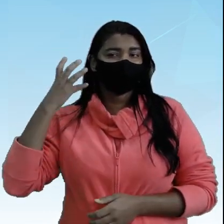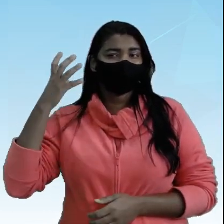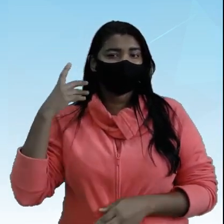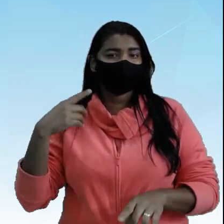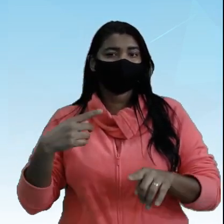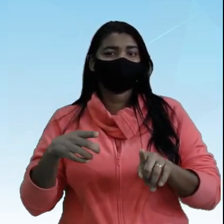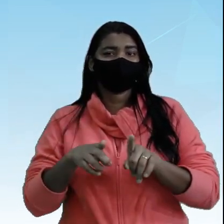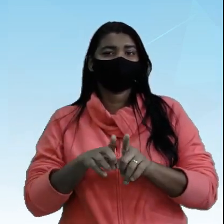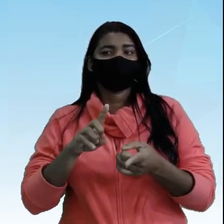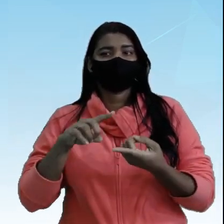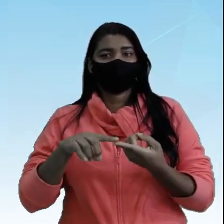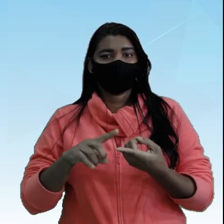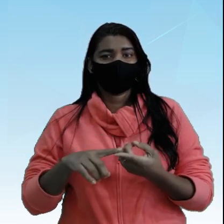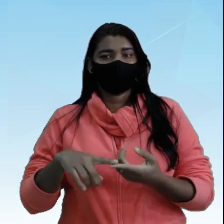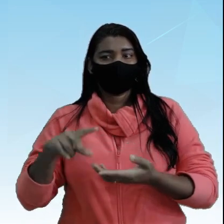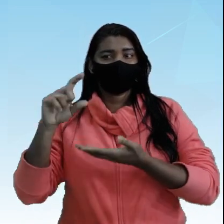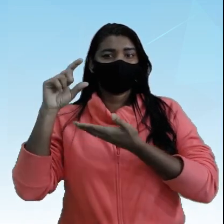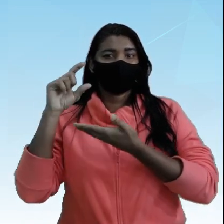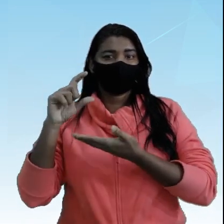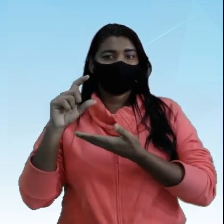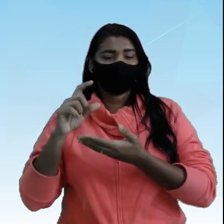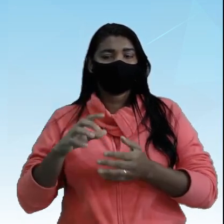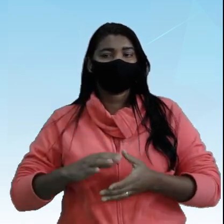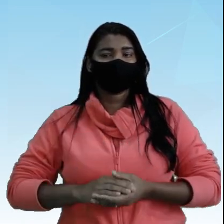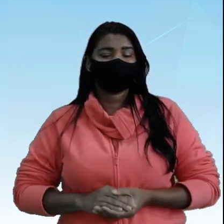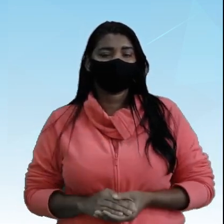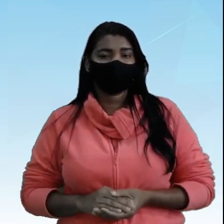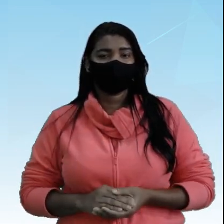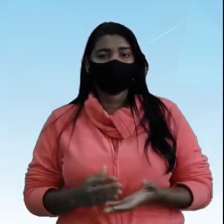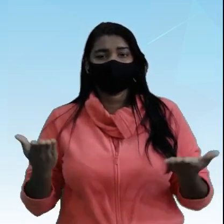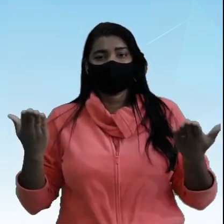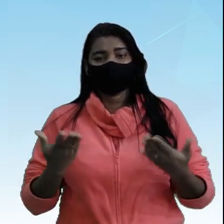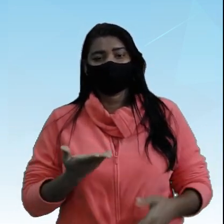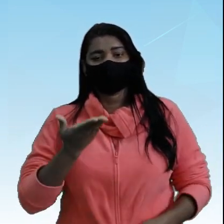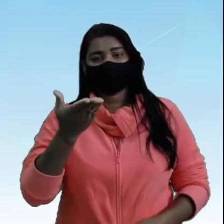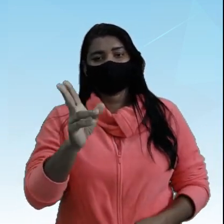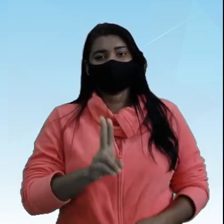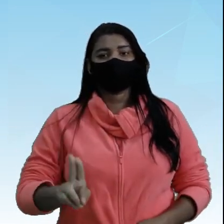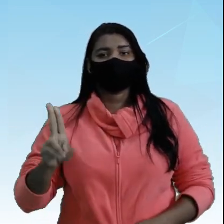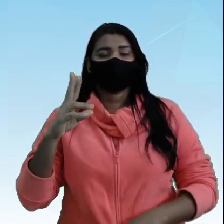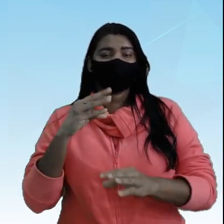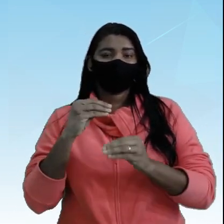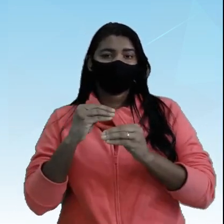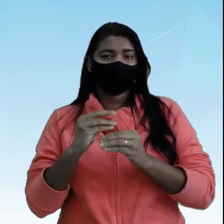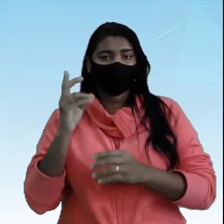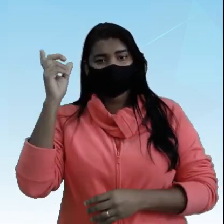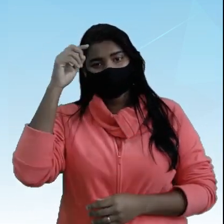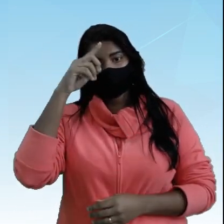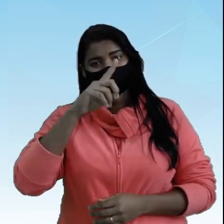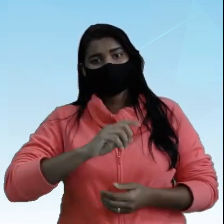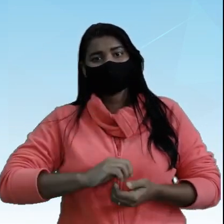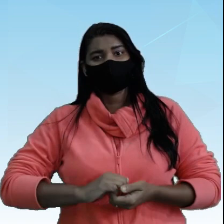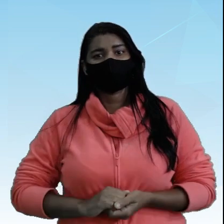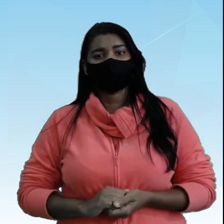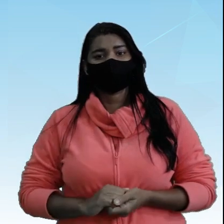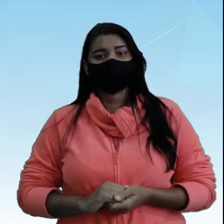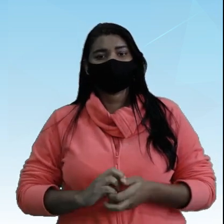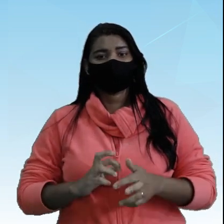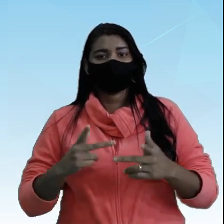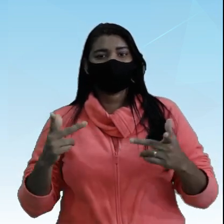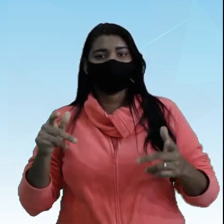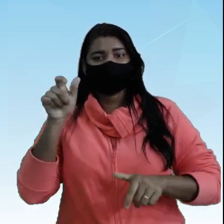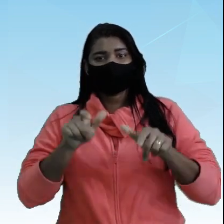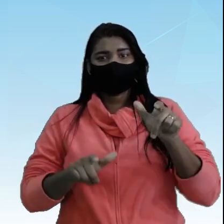e também a palavra tem que ser compreensível. Não adianta você utilizar uma palavra difícil em que muitas